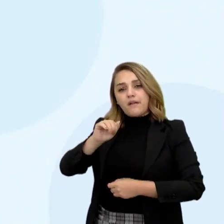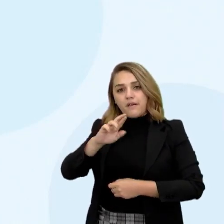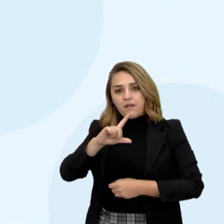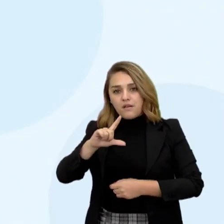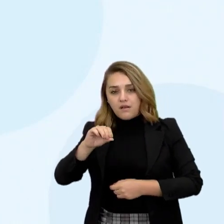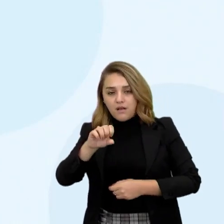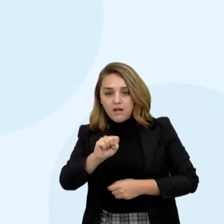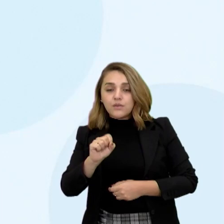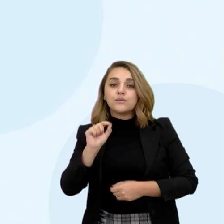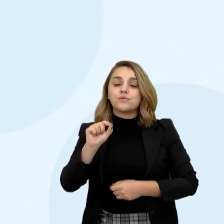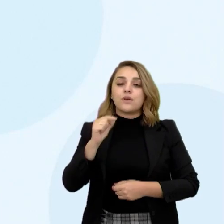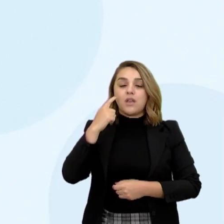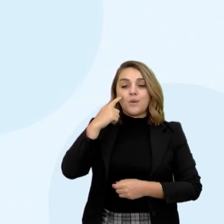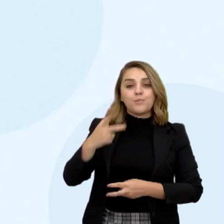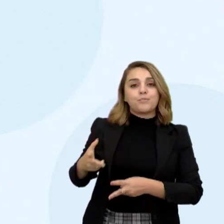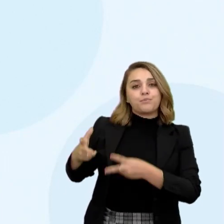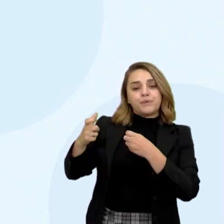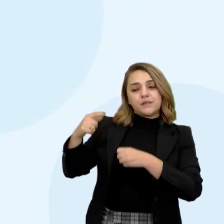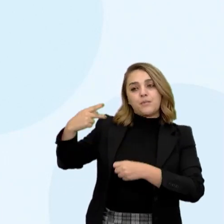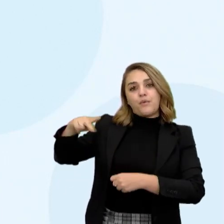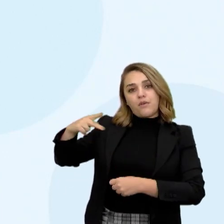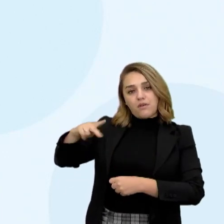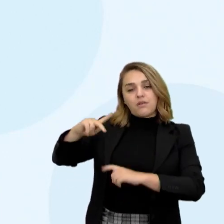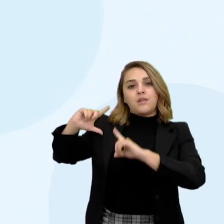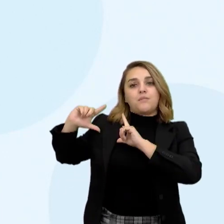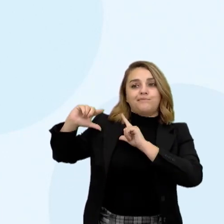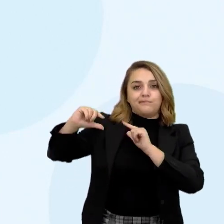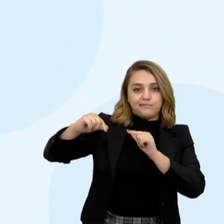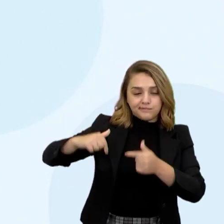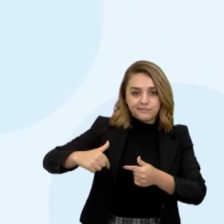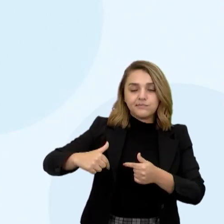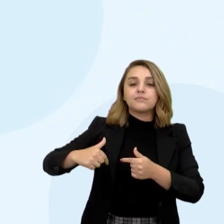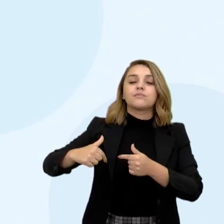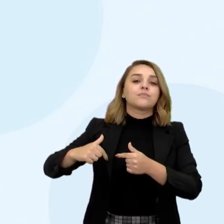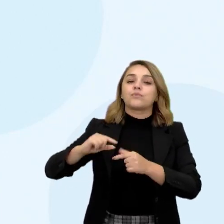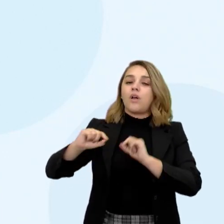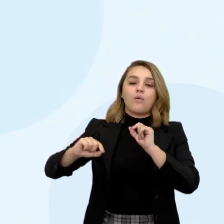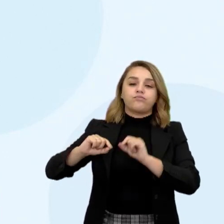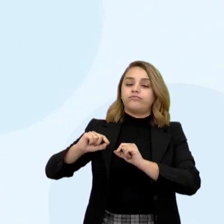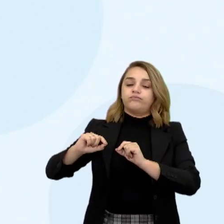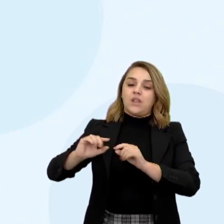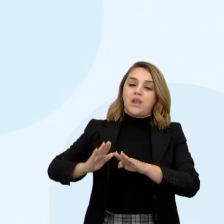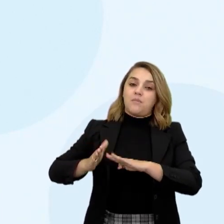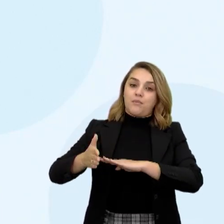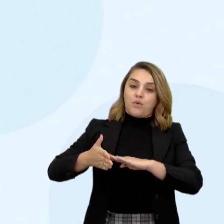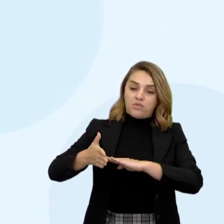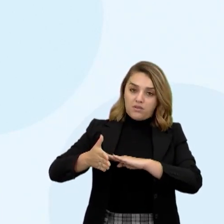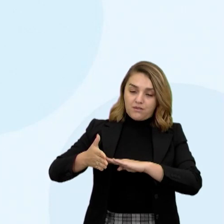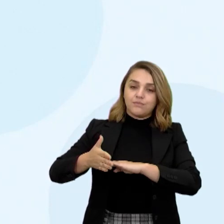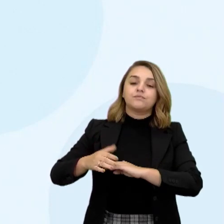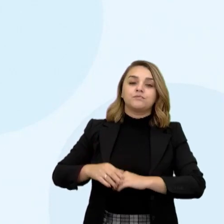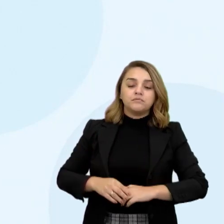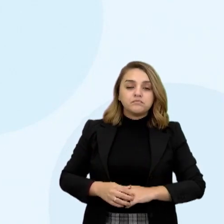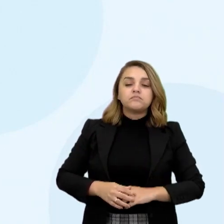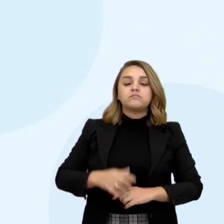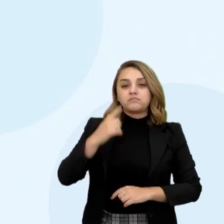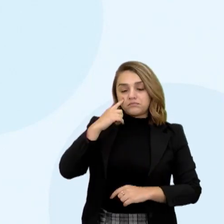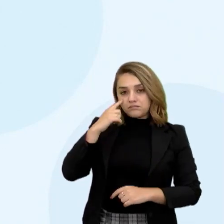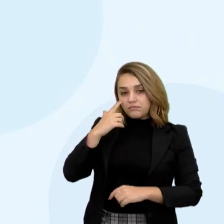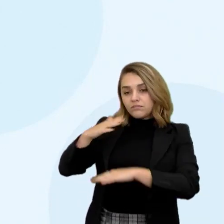percebo que ele é um poeta moderno, um poeta modernista. Então, olha só, isso aqui não se faz em Carlos Drummond, mas vamos fazer,